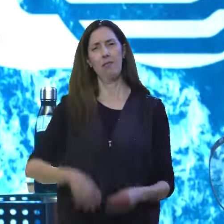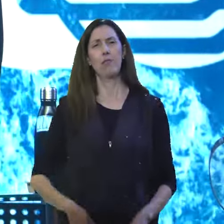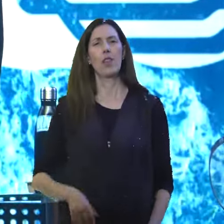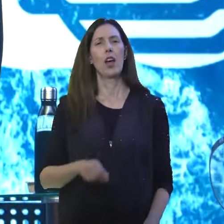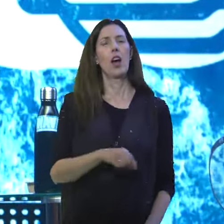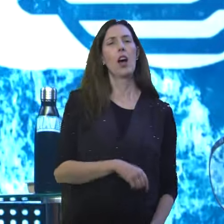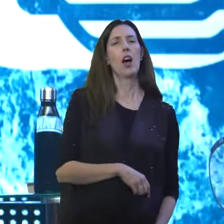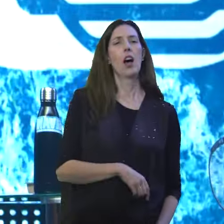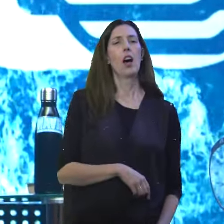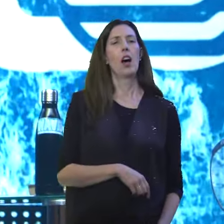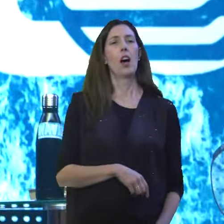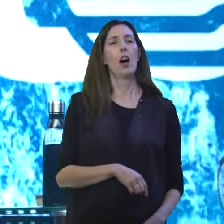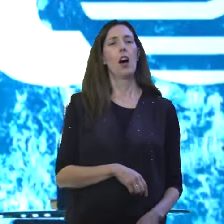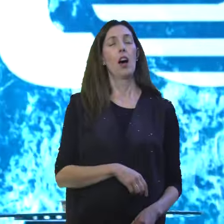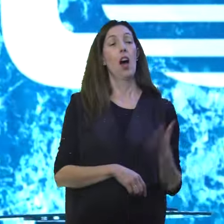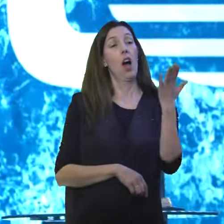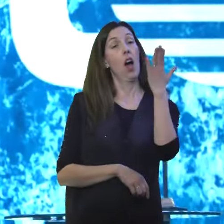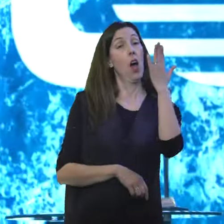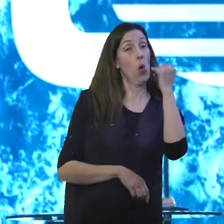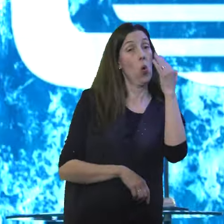Fala sobre o quanto você valoriza Deus.